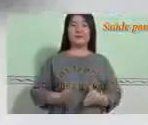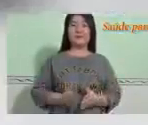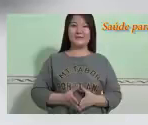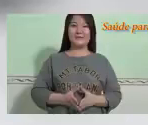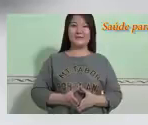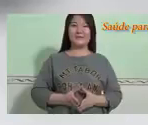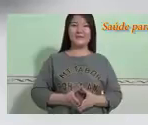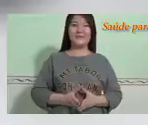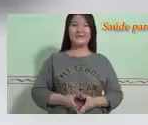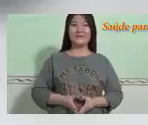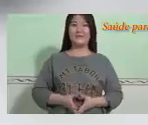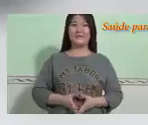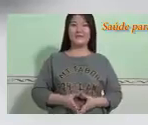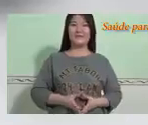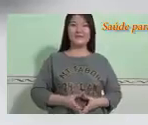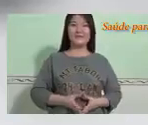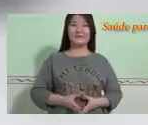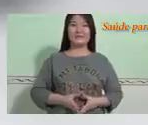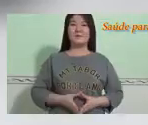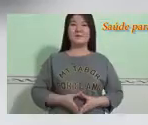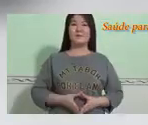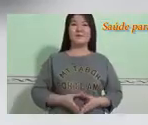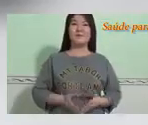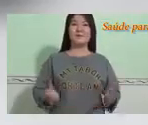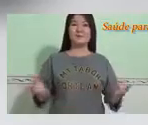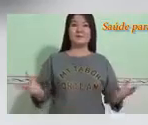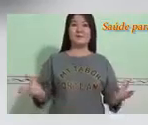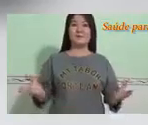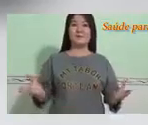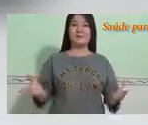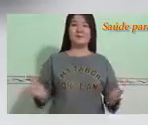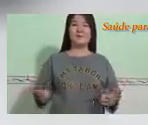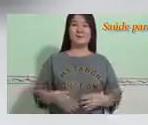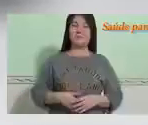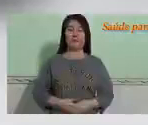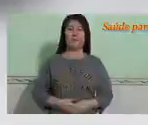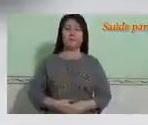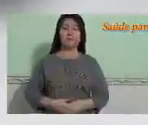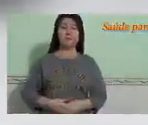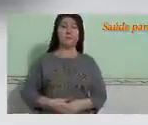magnésio, mineral que ajuda a produzir hormônios do bem-estar.